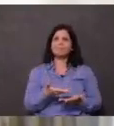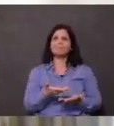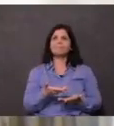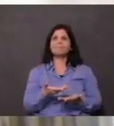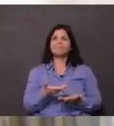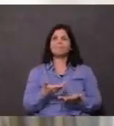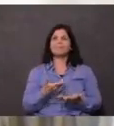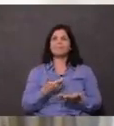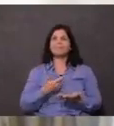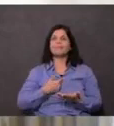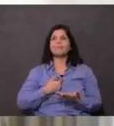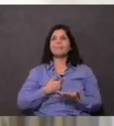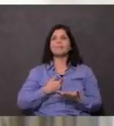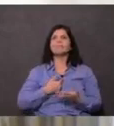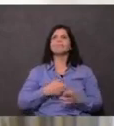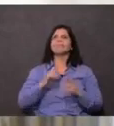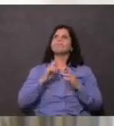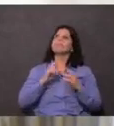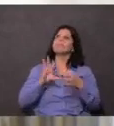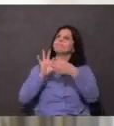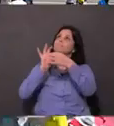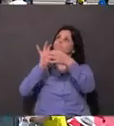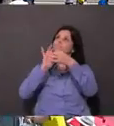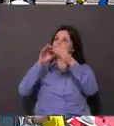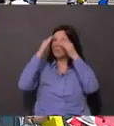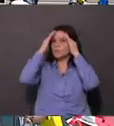renovarmos a nossa consagração a Nossa Senhora.